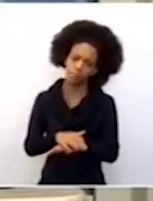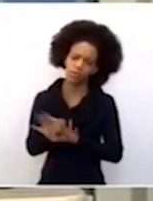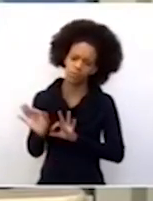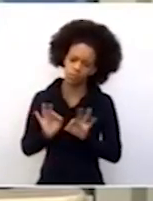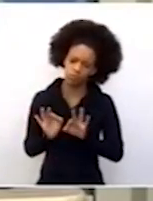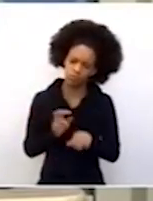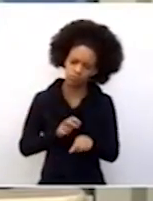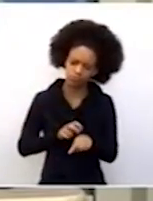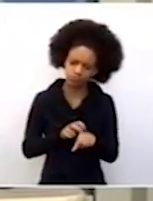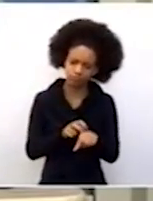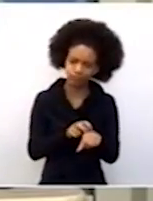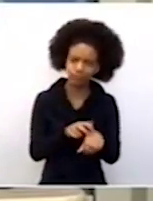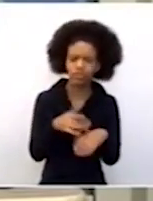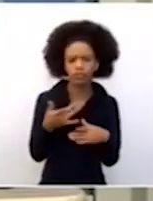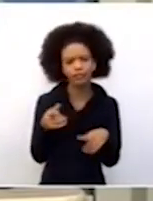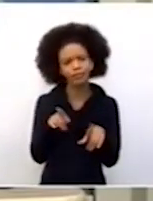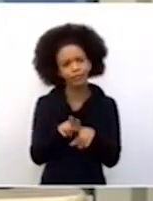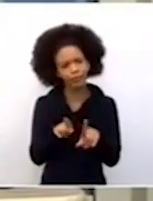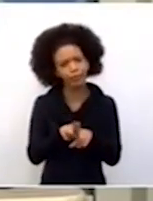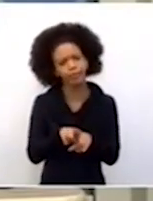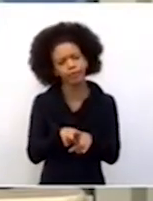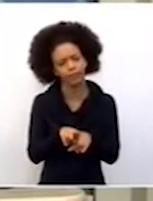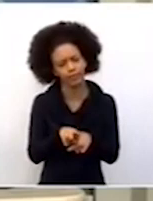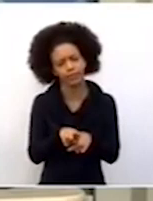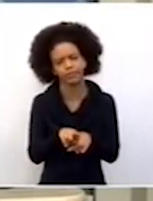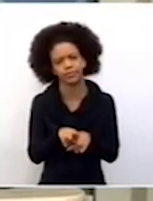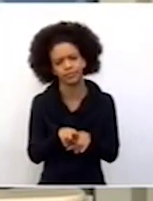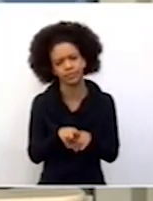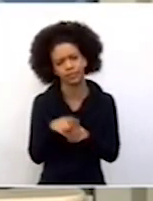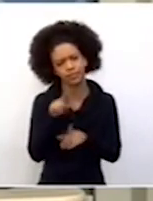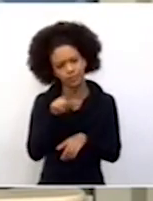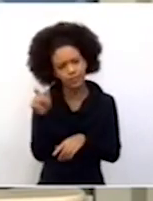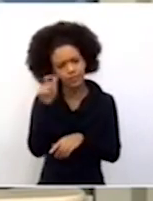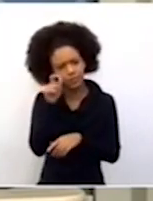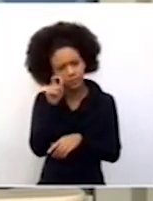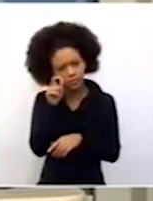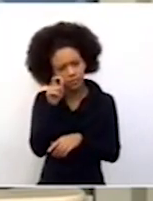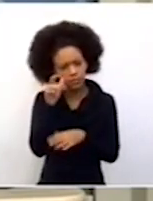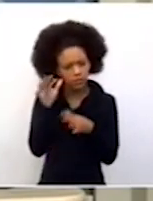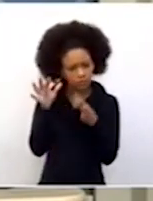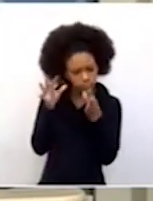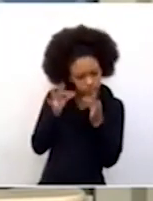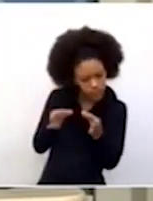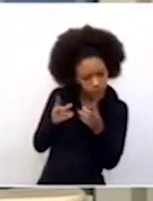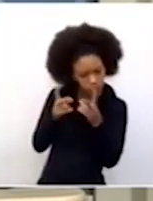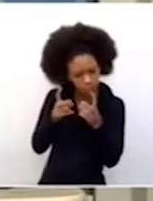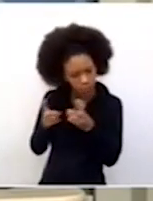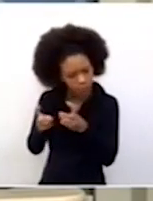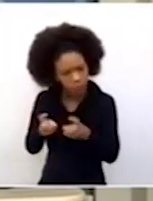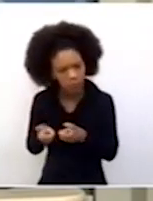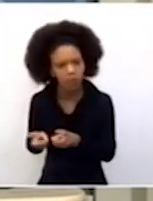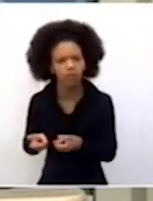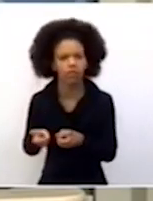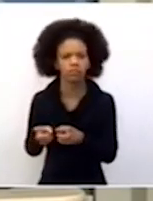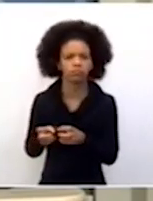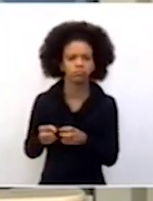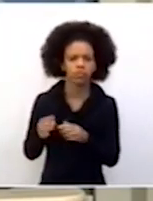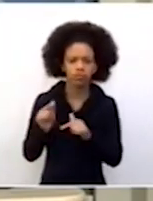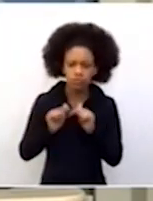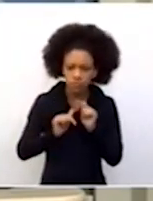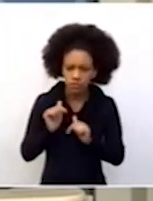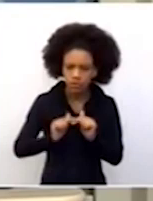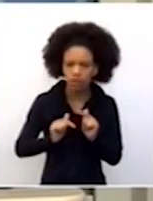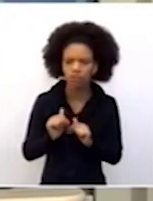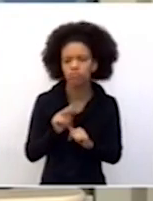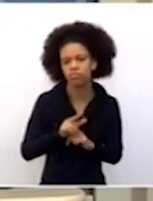E também, né, os professores, né, assistindo o vídeo, observassem os materiais que foram utilizados na construção, né, e isso